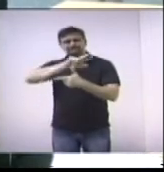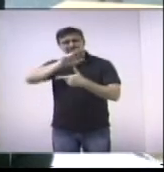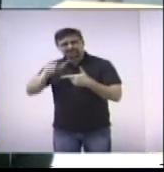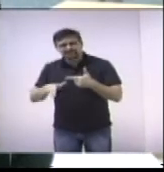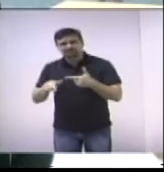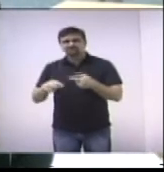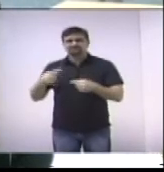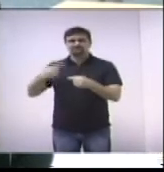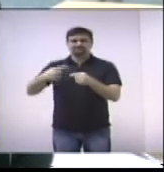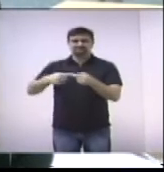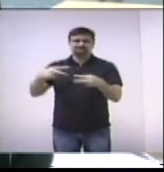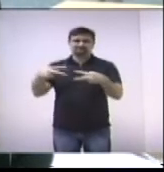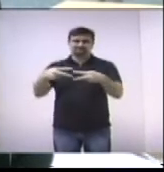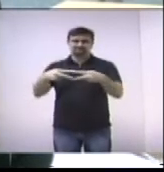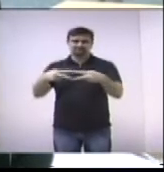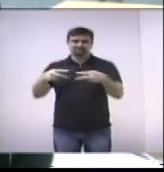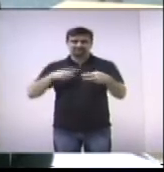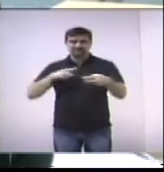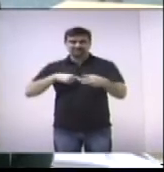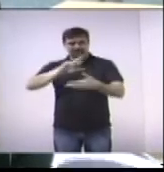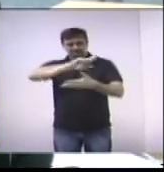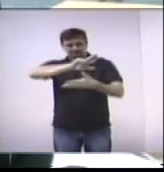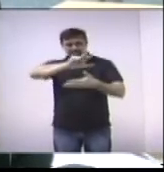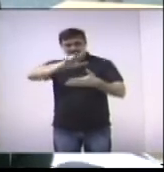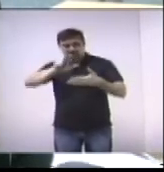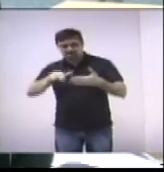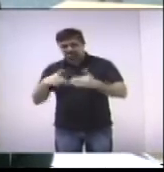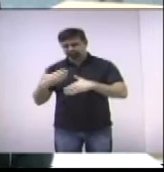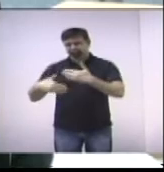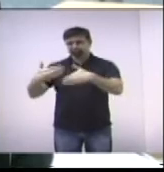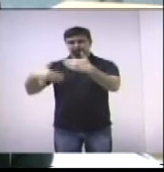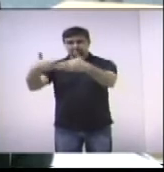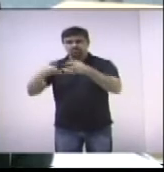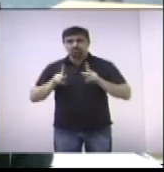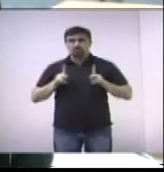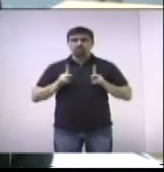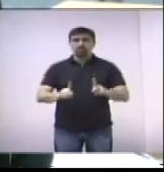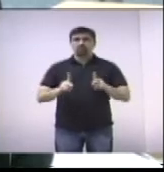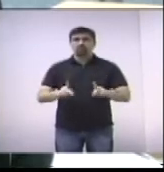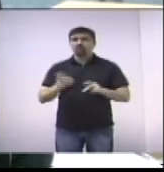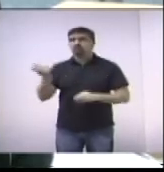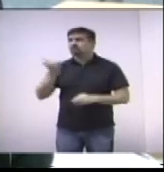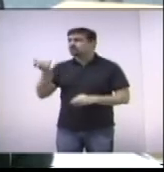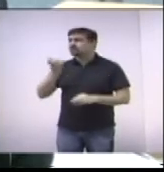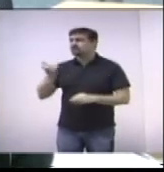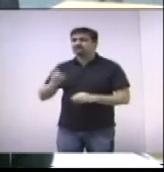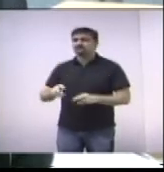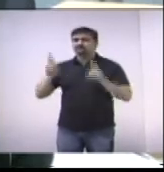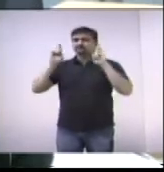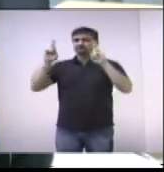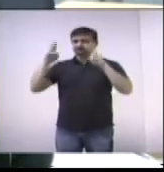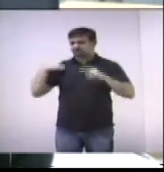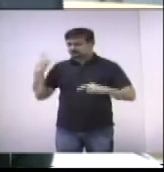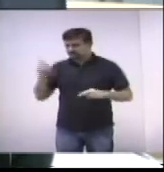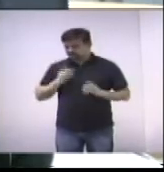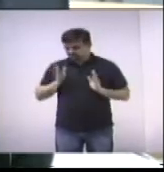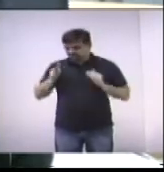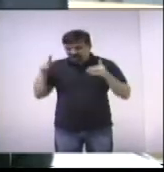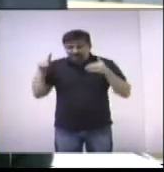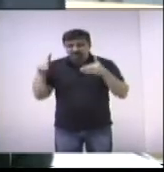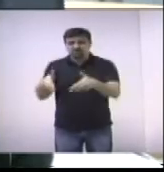fazer, tantas coisas para colocar, para andar, o povo pedindo tanto que a gente